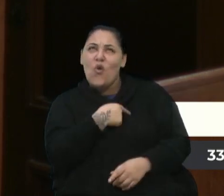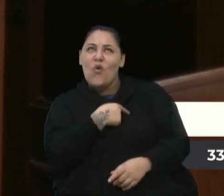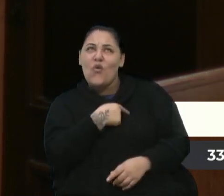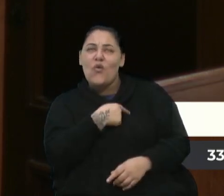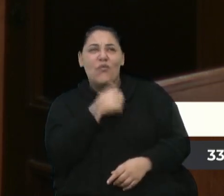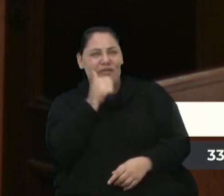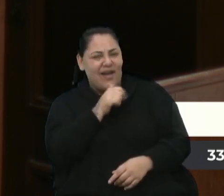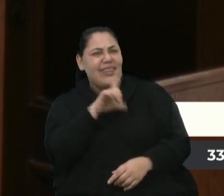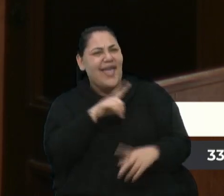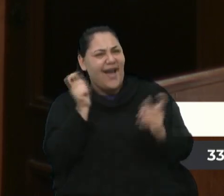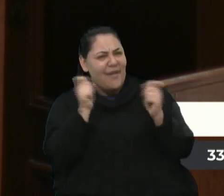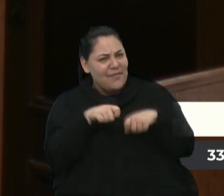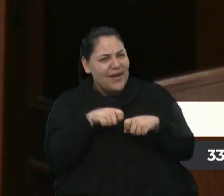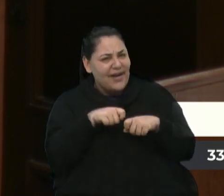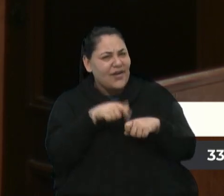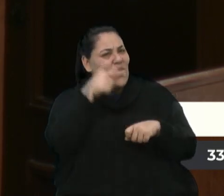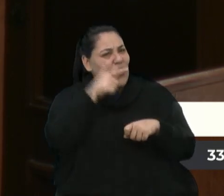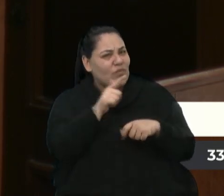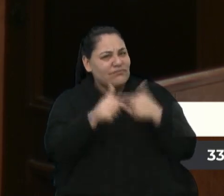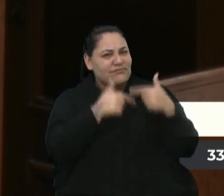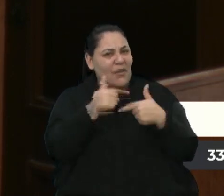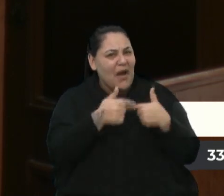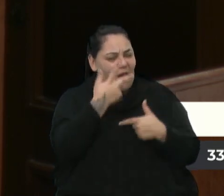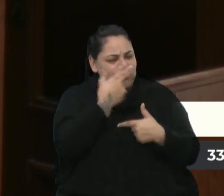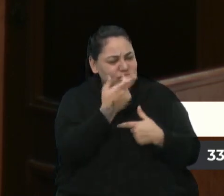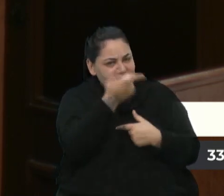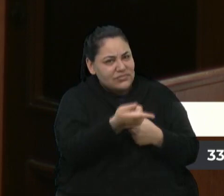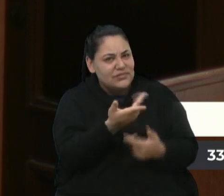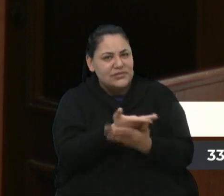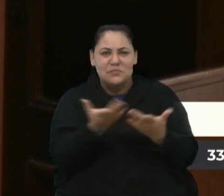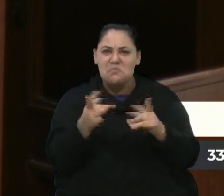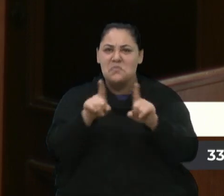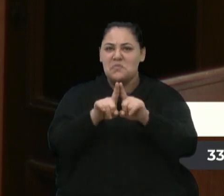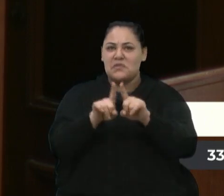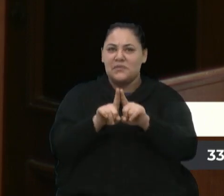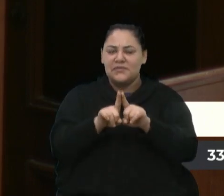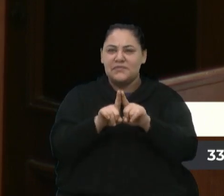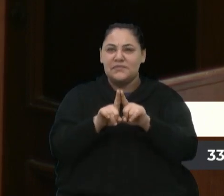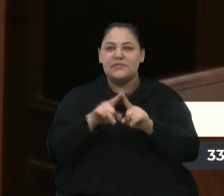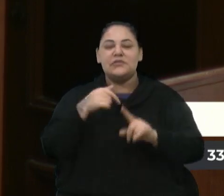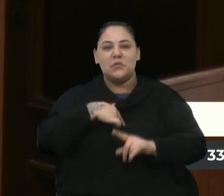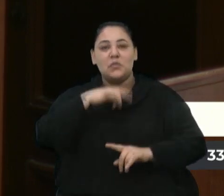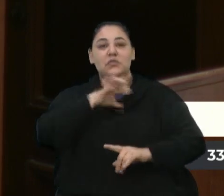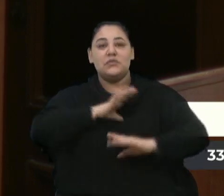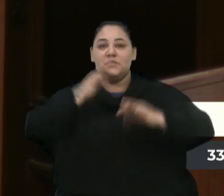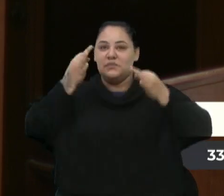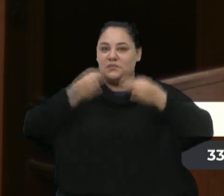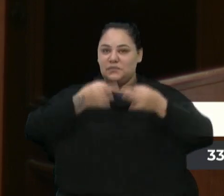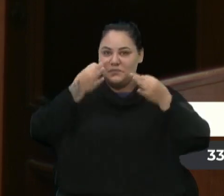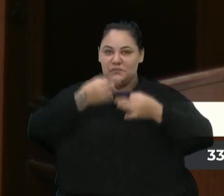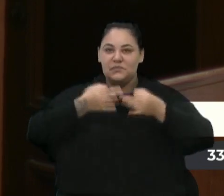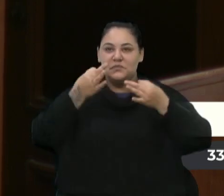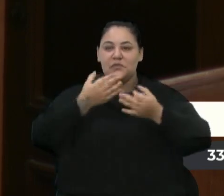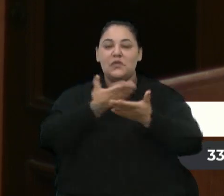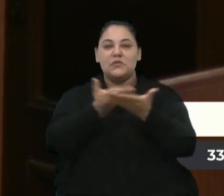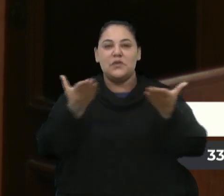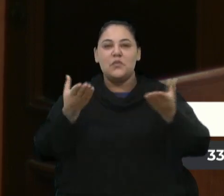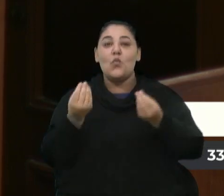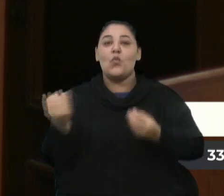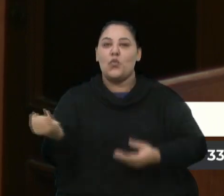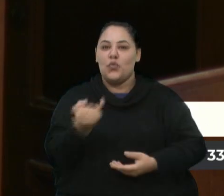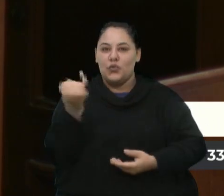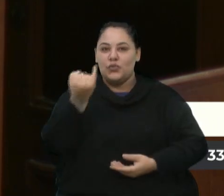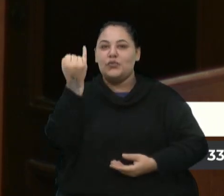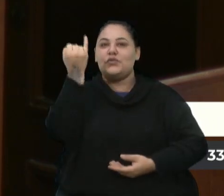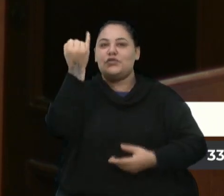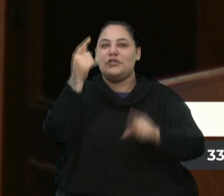a capacidade de estar nesses espaços, então vai ser, sem dúvida alguma, um espaço bem importante. Ela